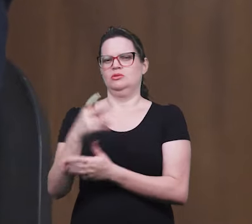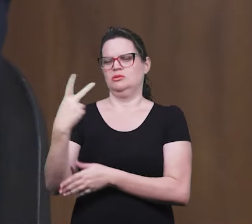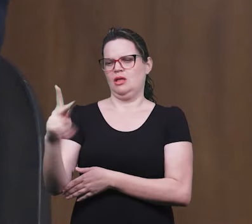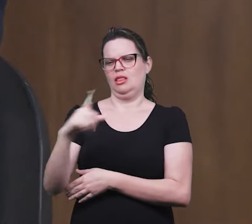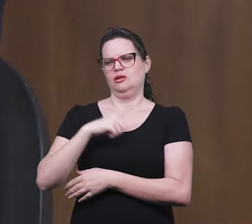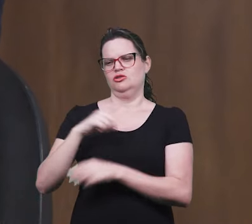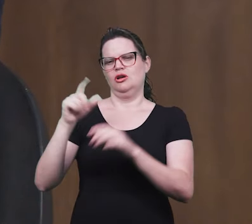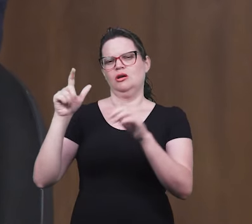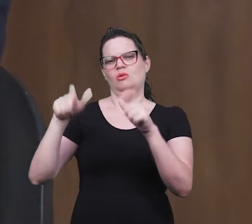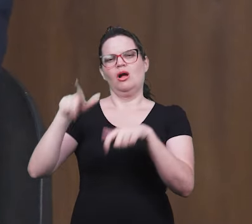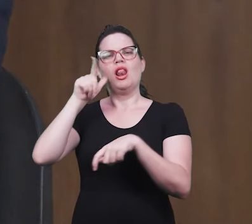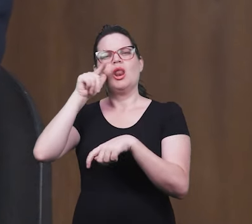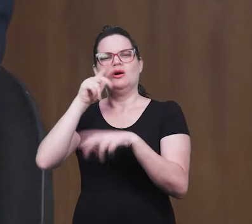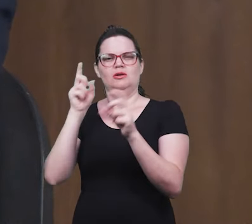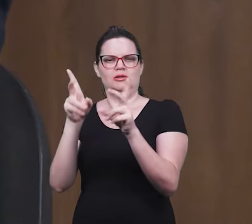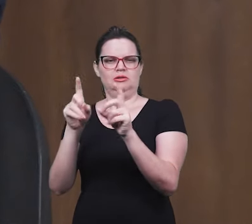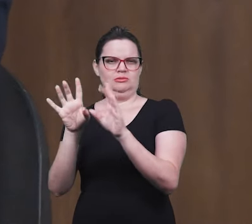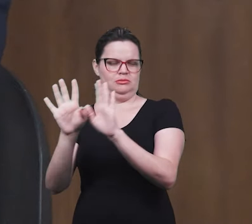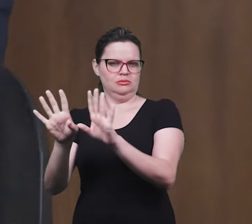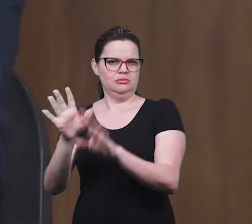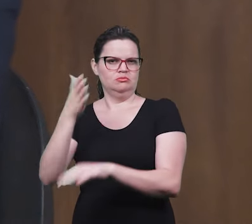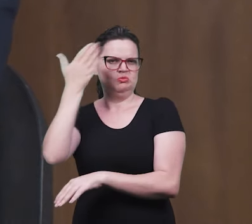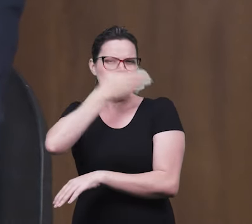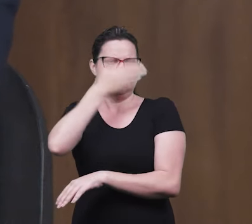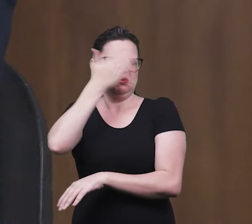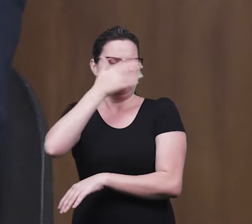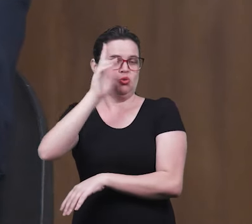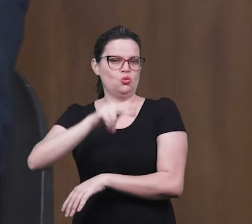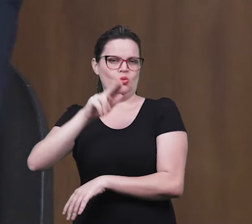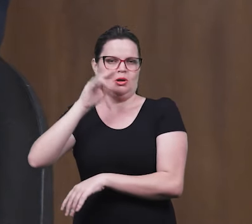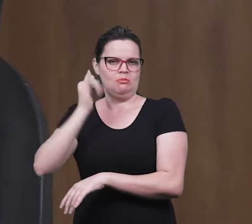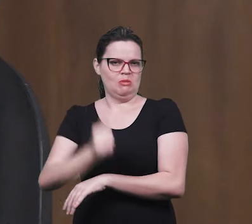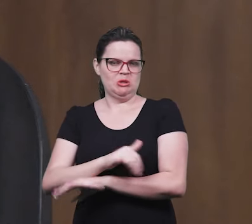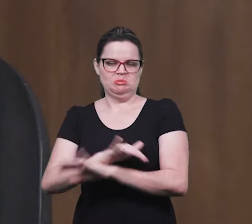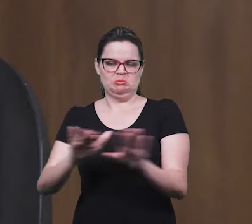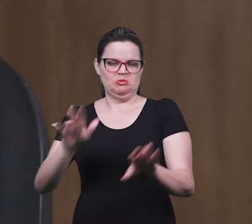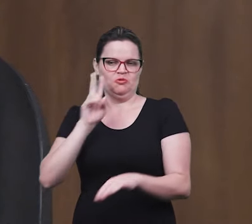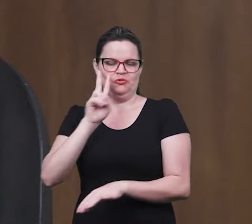lá, e foi para lá. Nunca mais ouvi essa senhora, nunca mais.